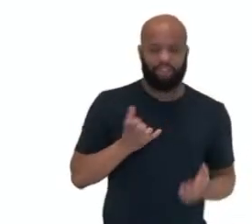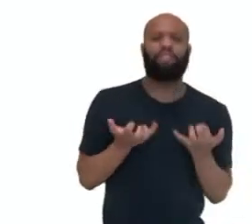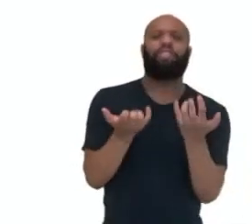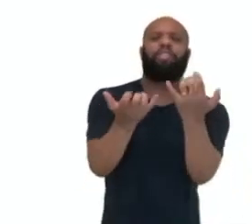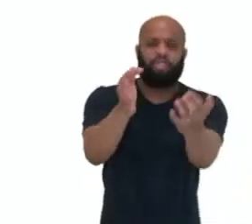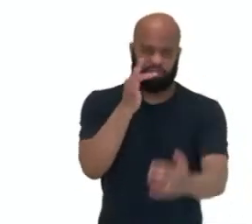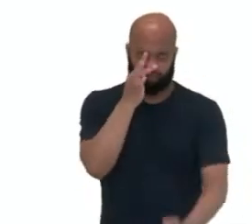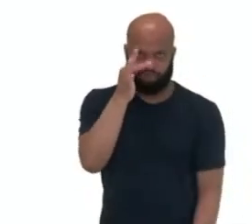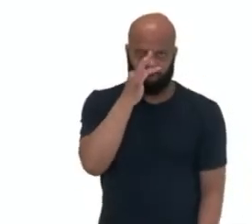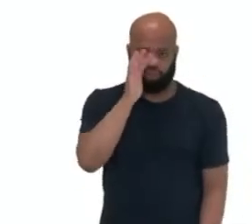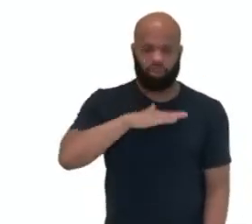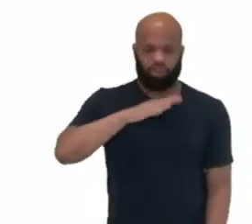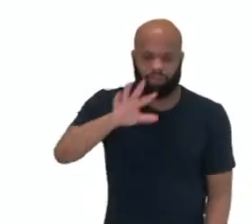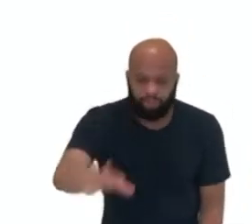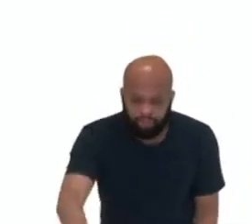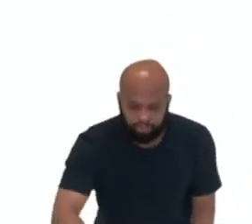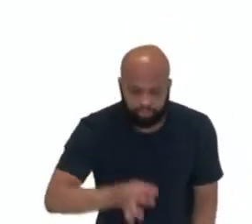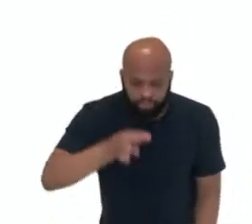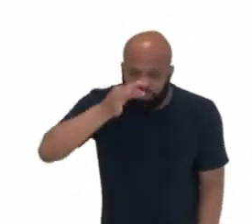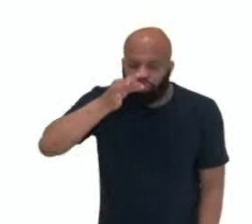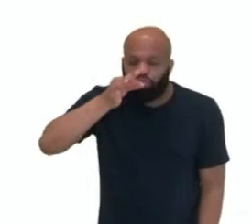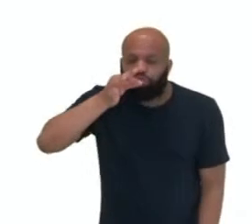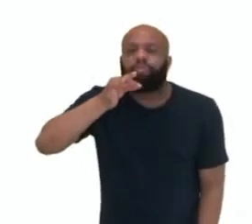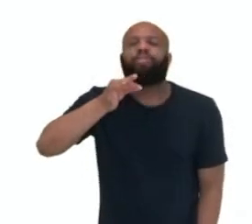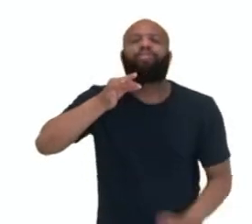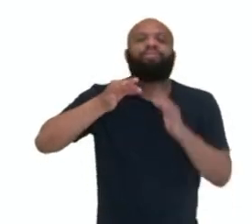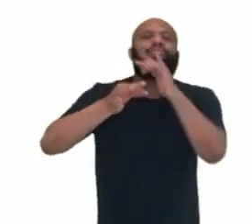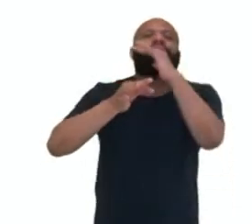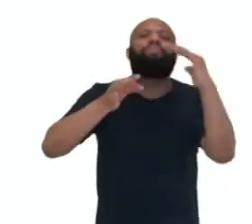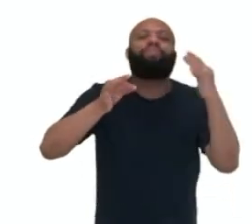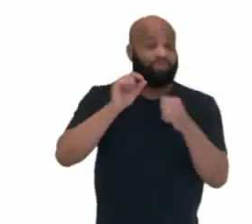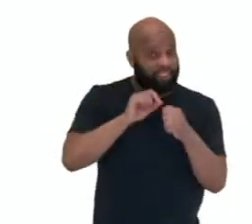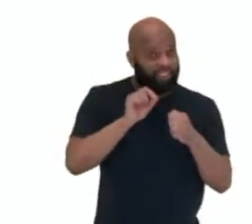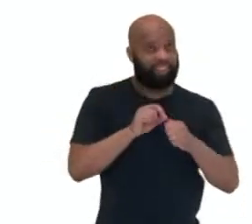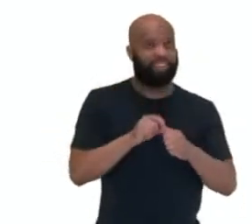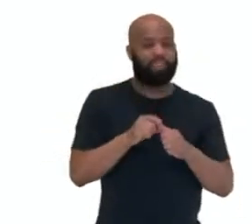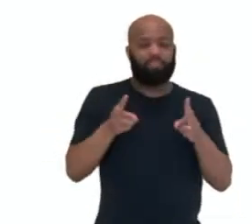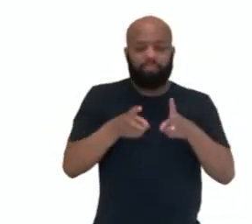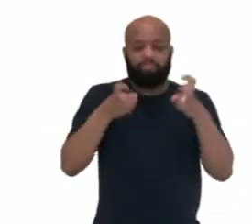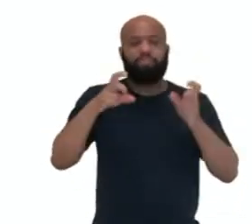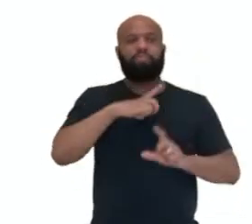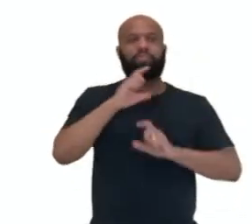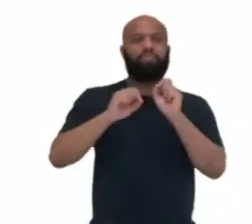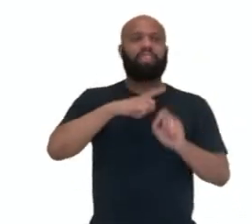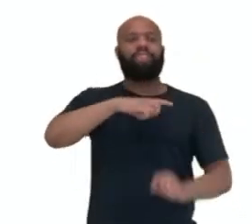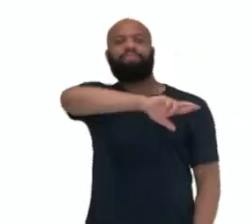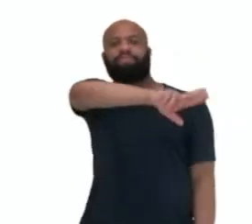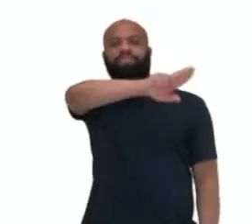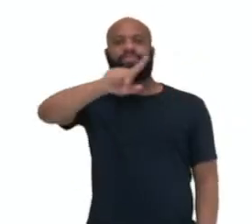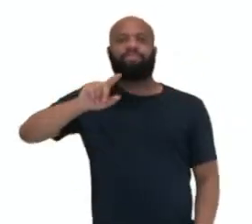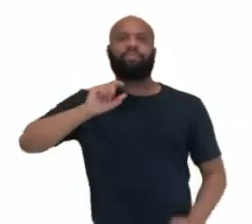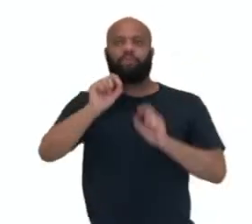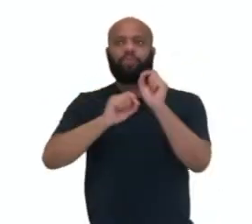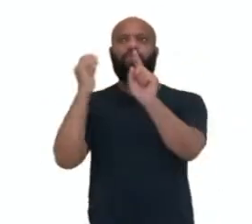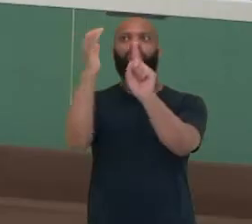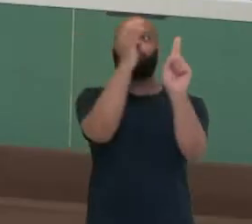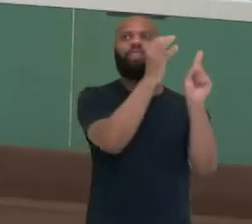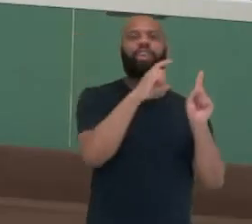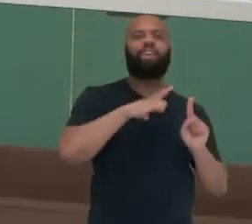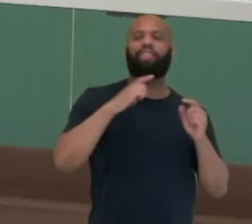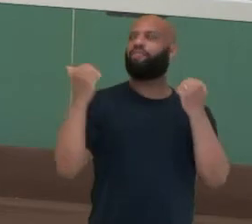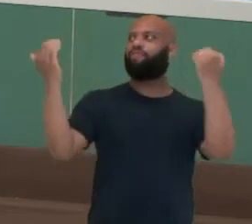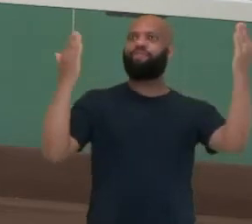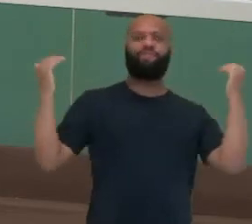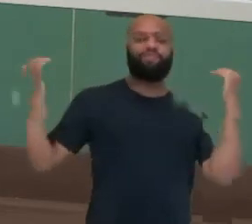aroma delas? Faça isso. Perceba como nós temos estímulos ao nosso redor. Olhe